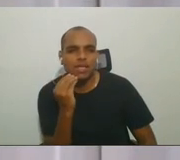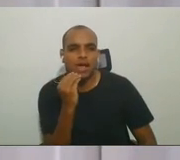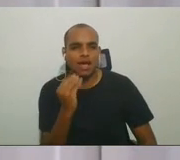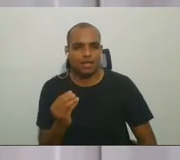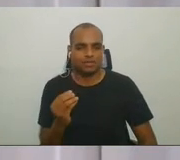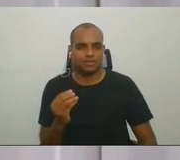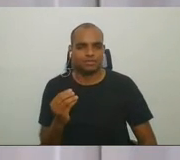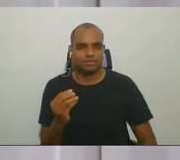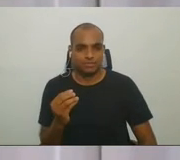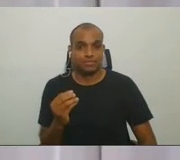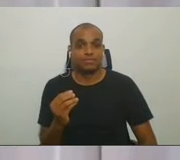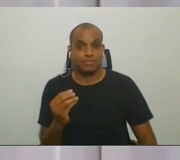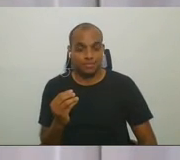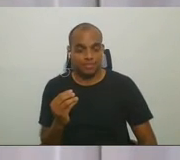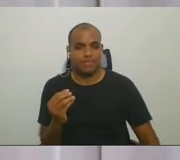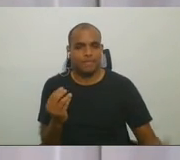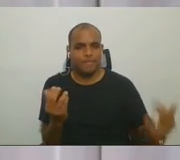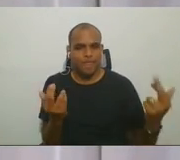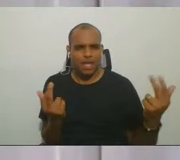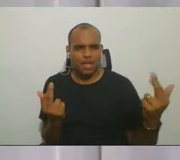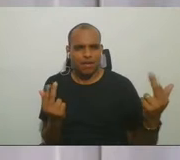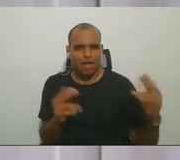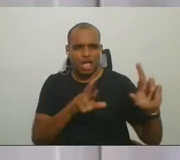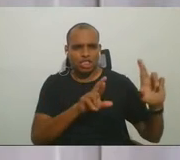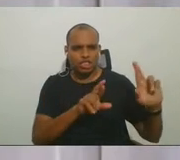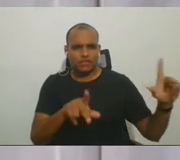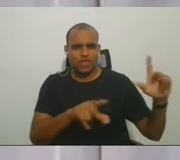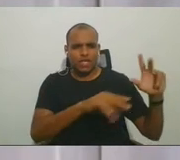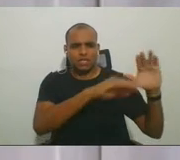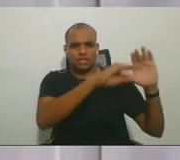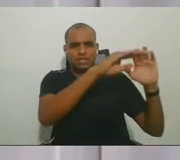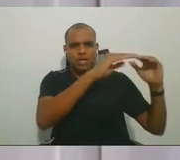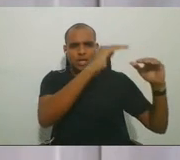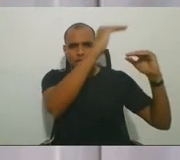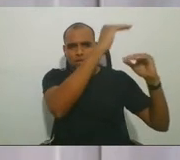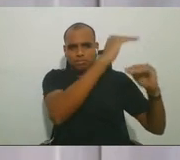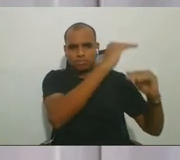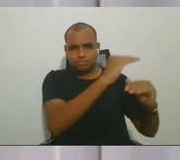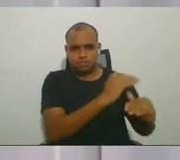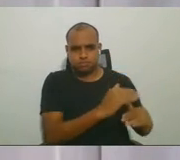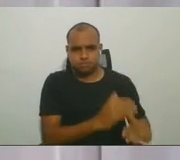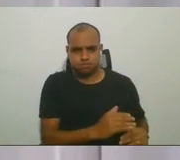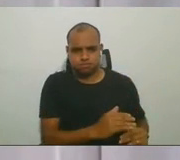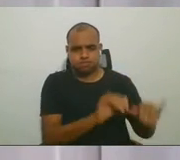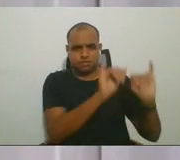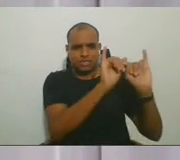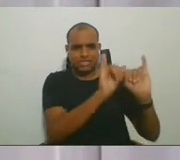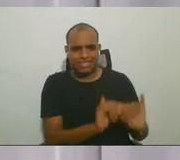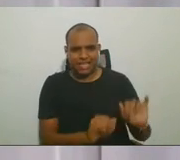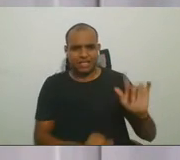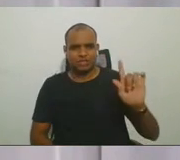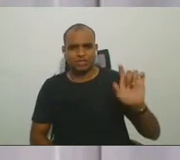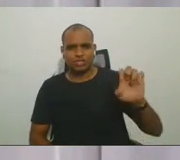passado no diferencial hierárquico sexo genérico que a um